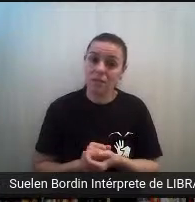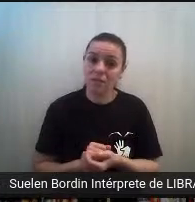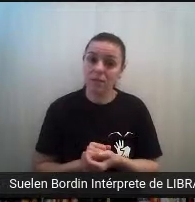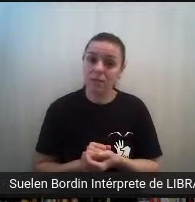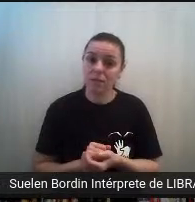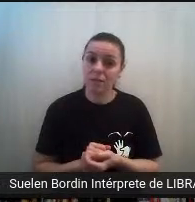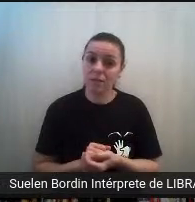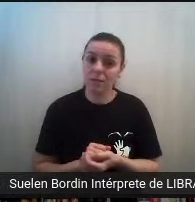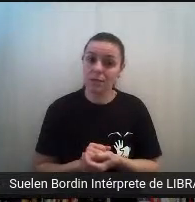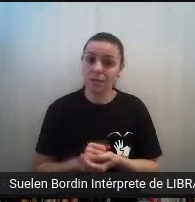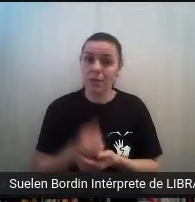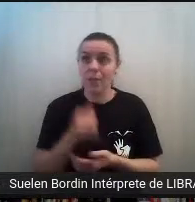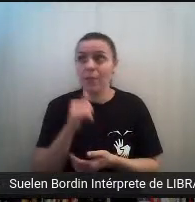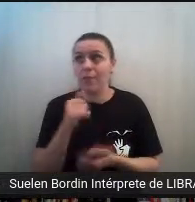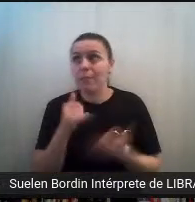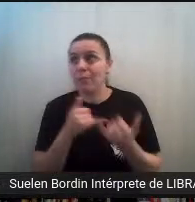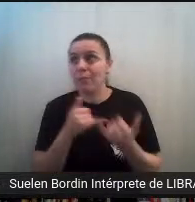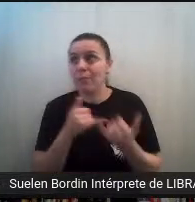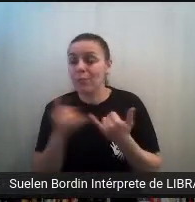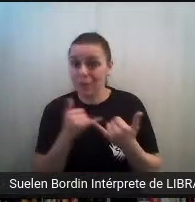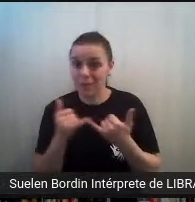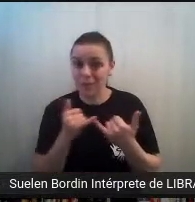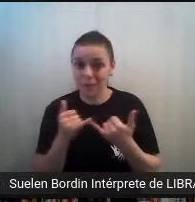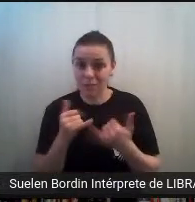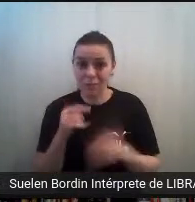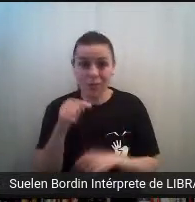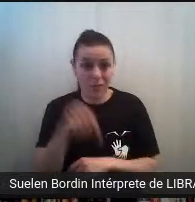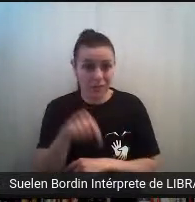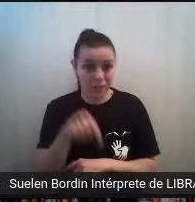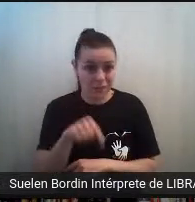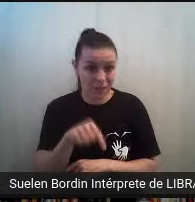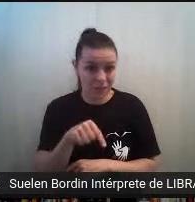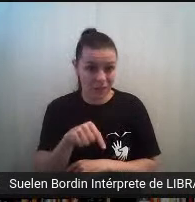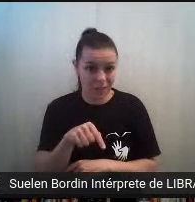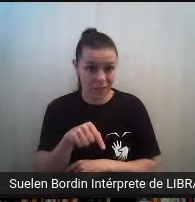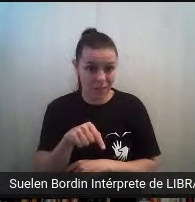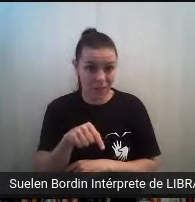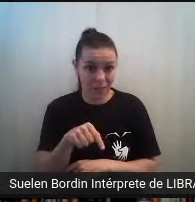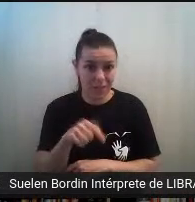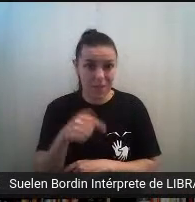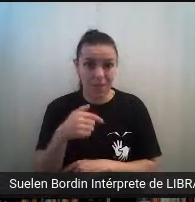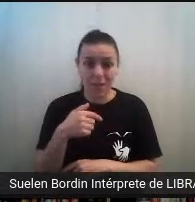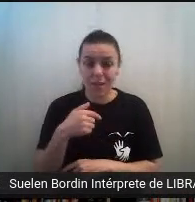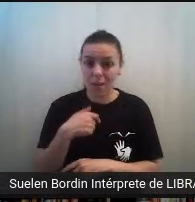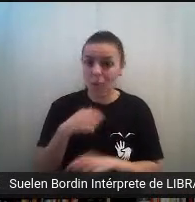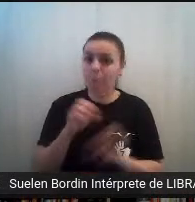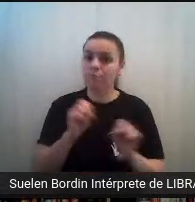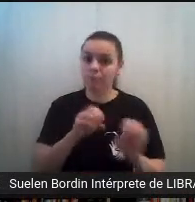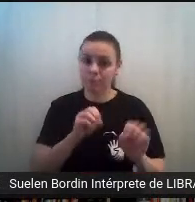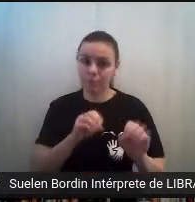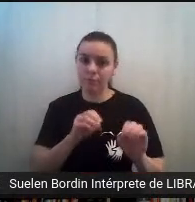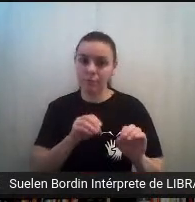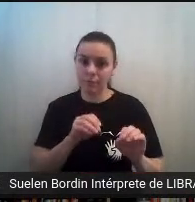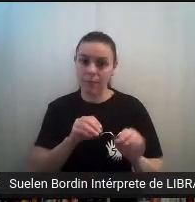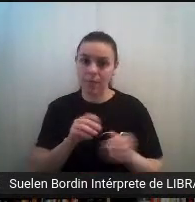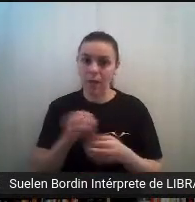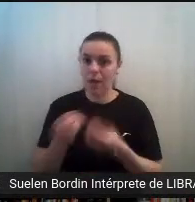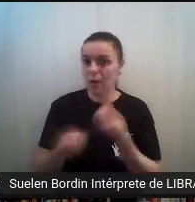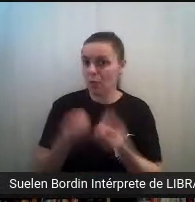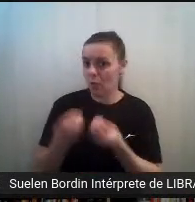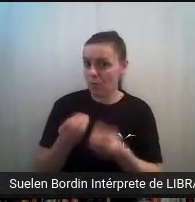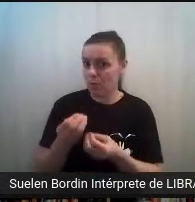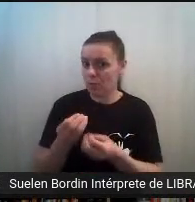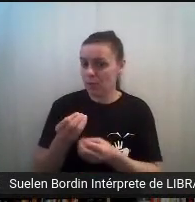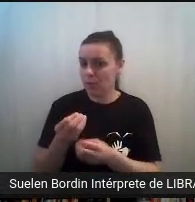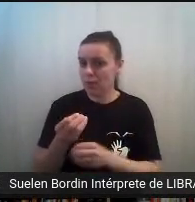Por exemplo, aqui eu sirvo como teaching assistant, que é como se fosse um monitor.